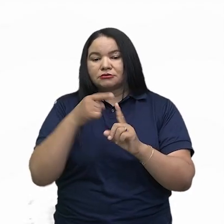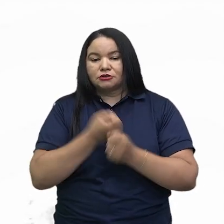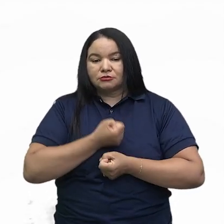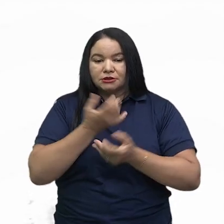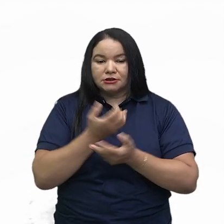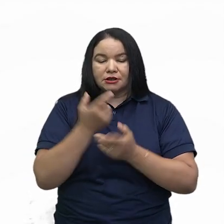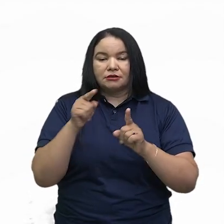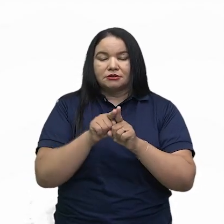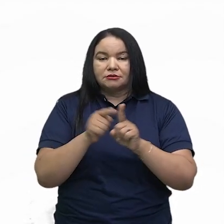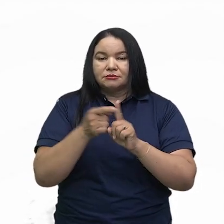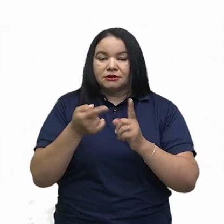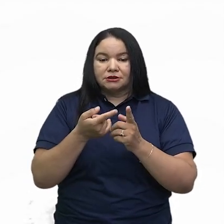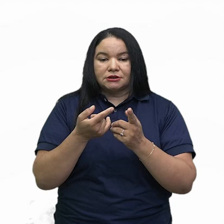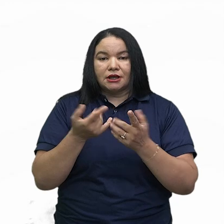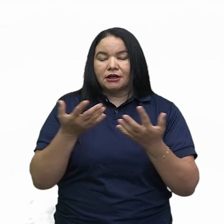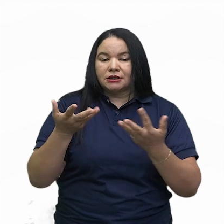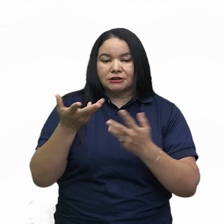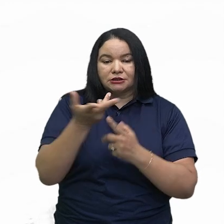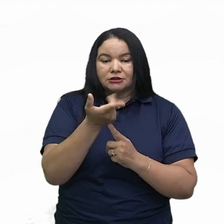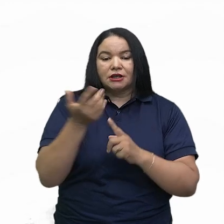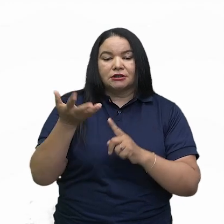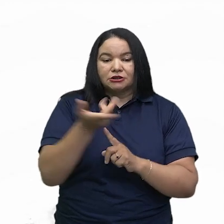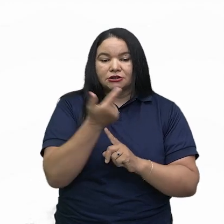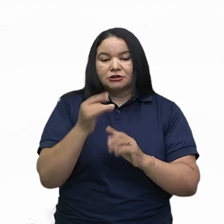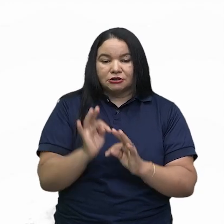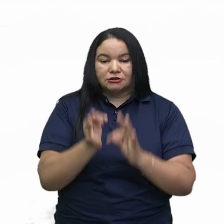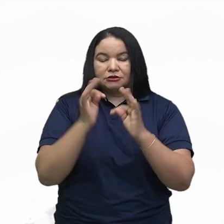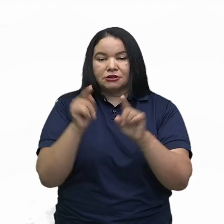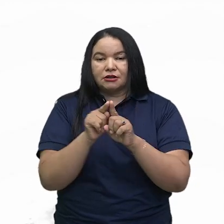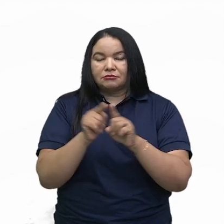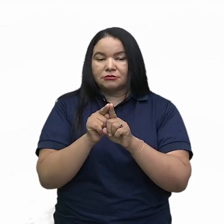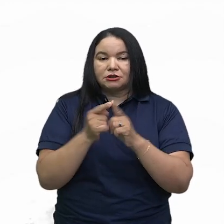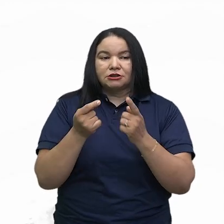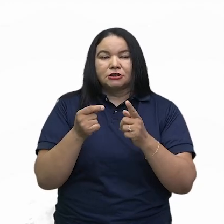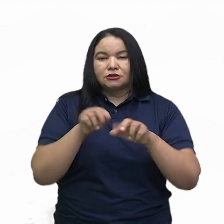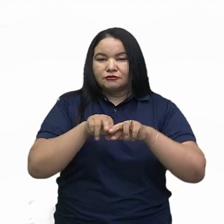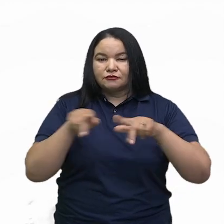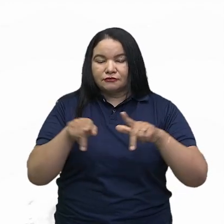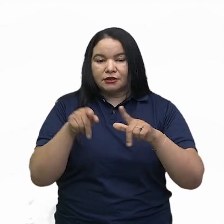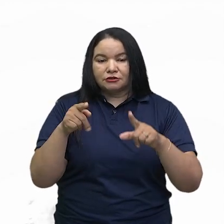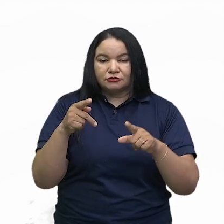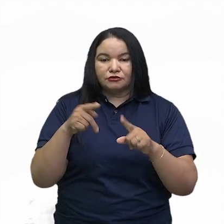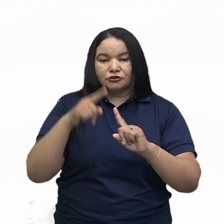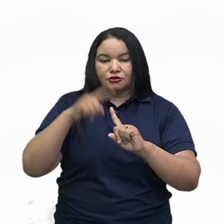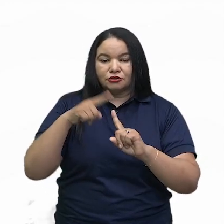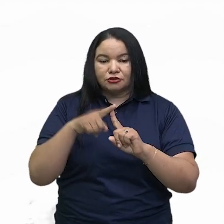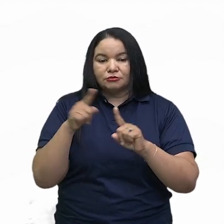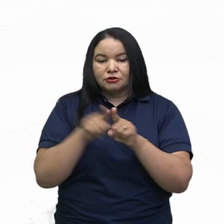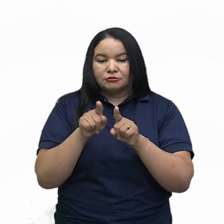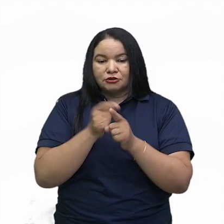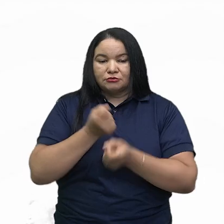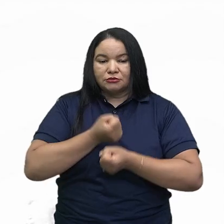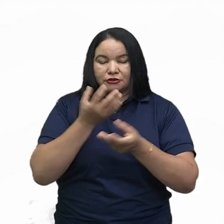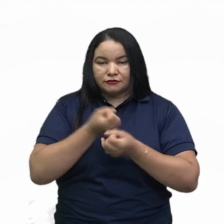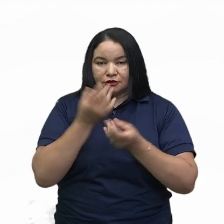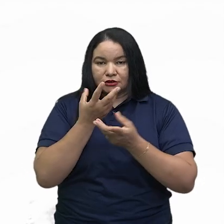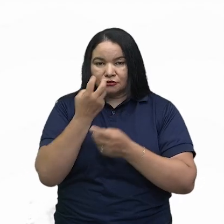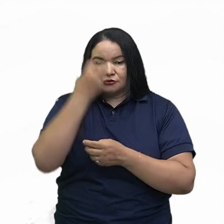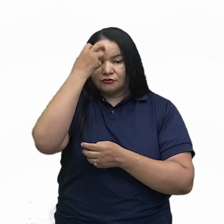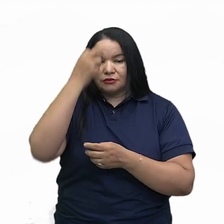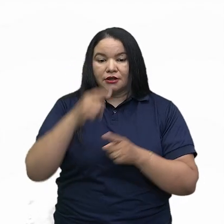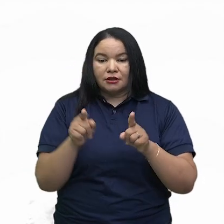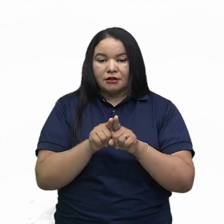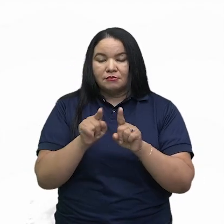expressar, a questão artística, tecnológica, as obras, os espaços, as manifestações artísticas culturais,